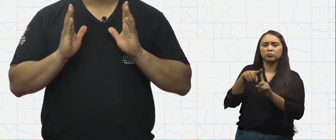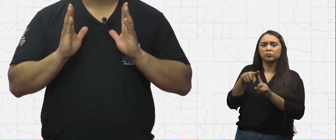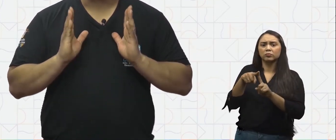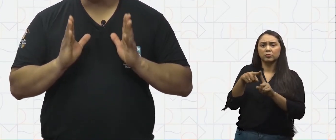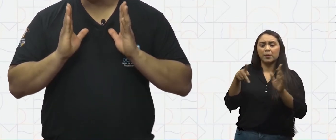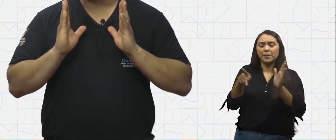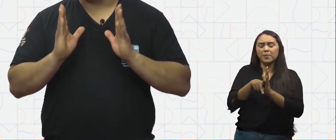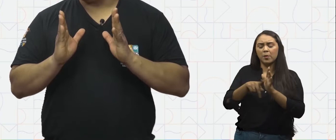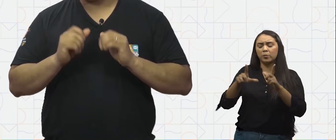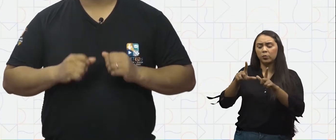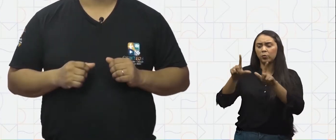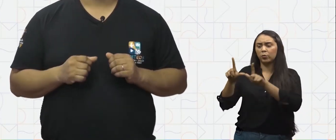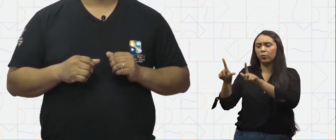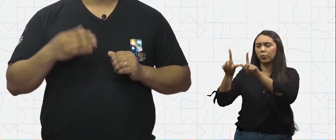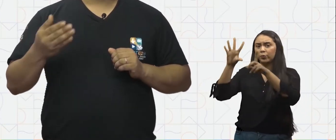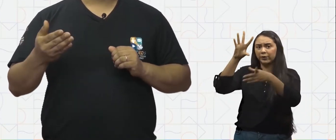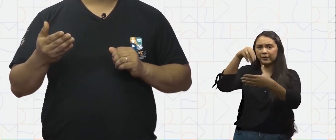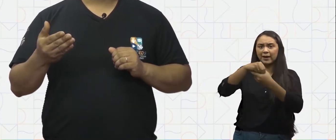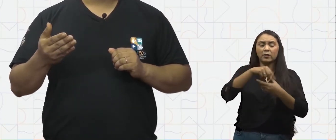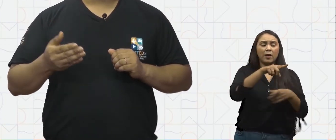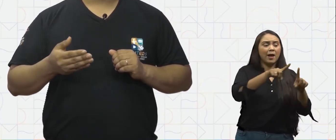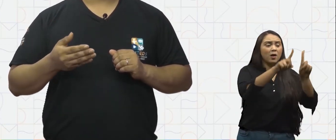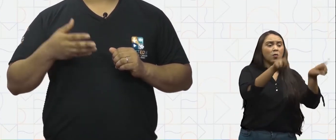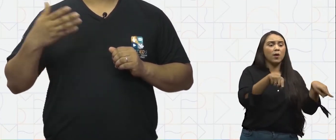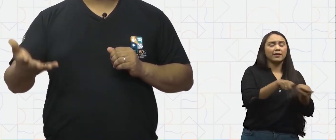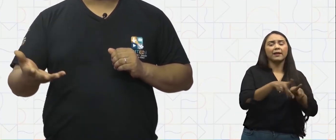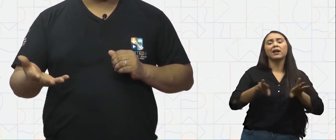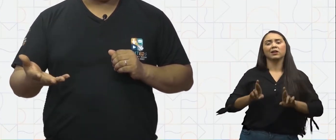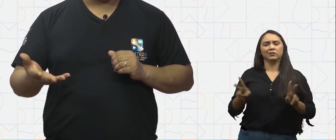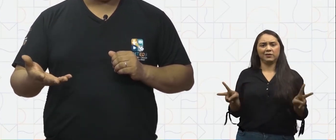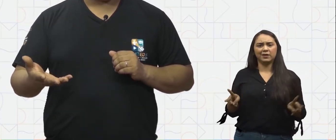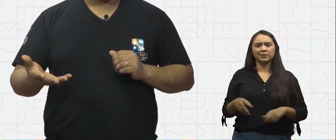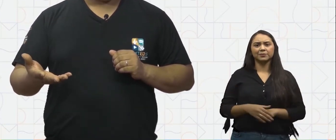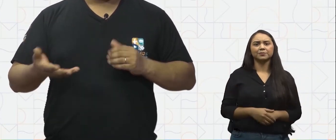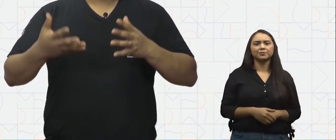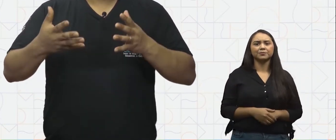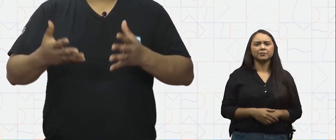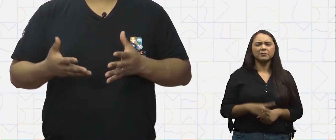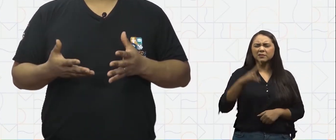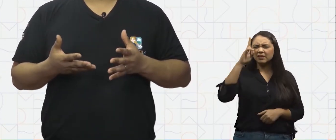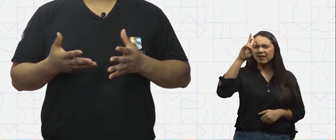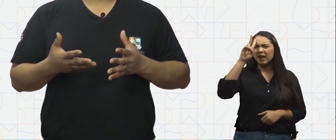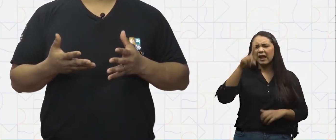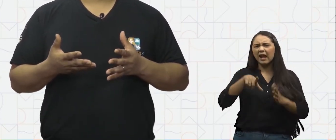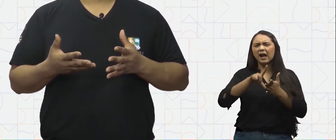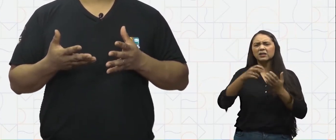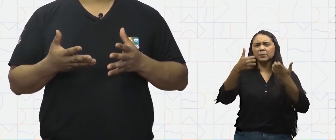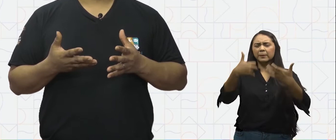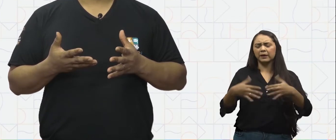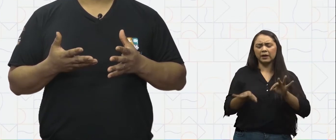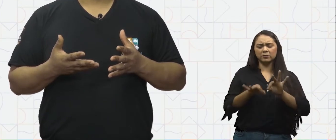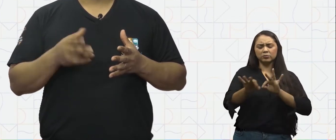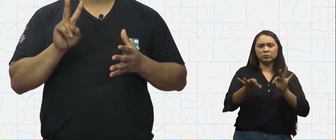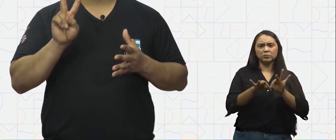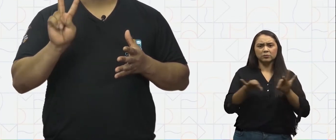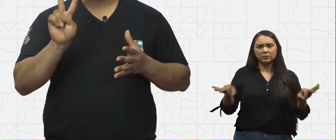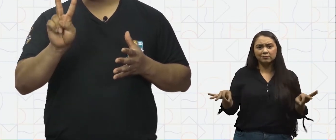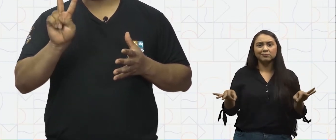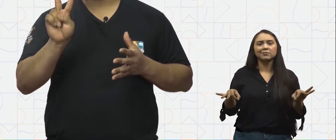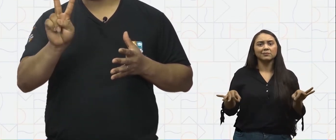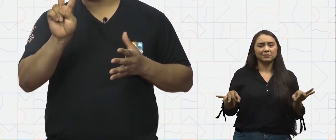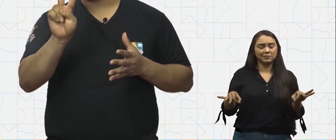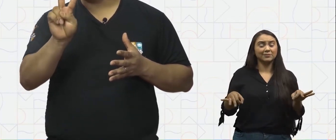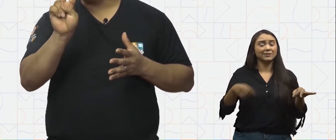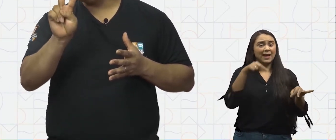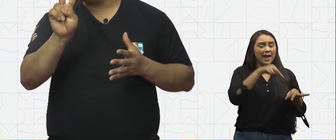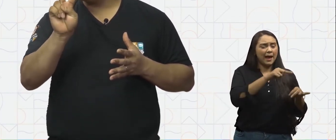em cubos. Lembra do que falamos sobre as dimensões? Enquanto as figuras geométricas planas têm apenas